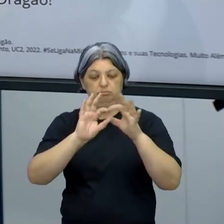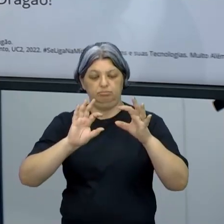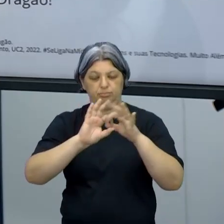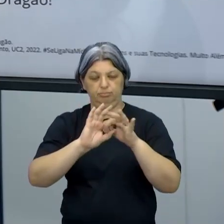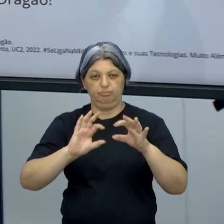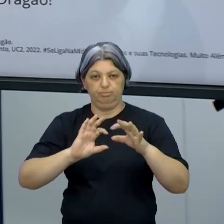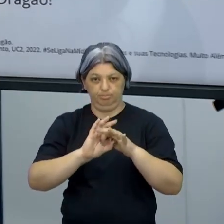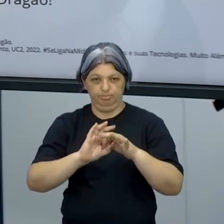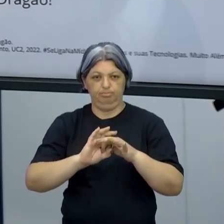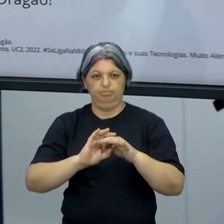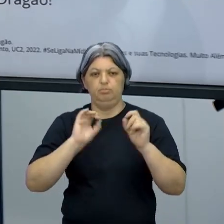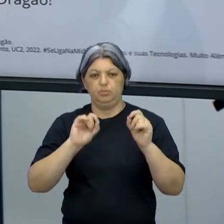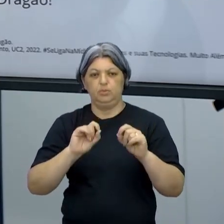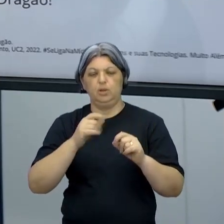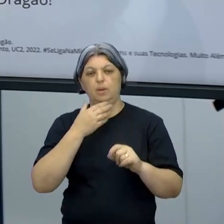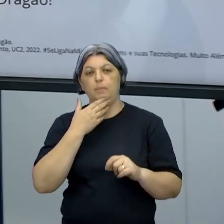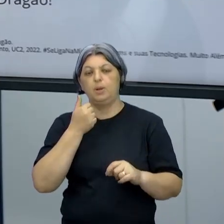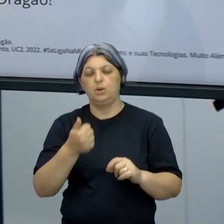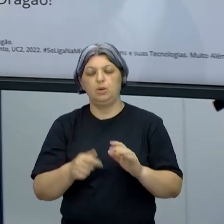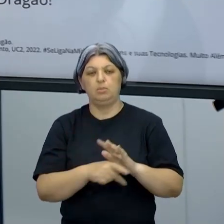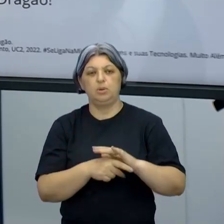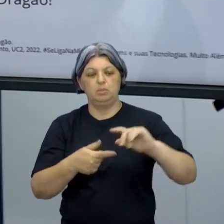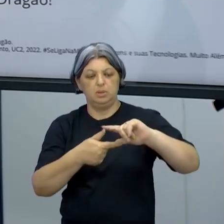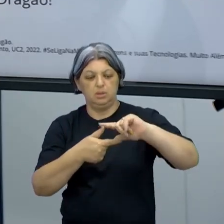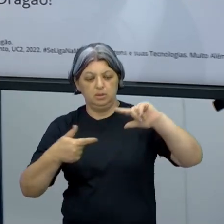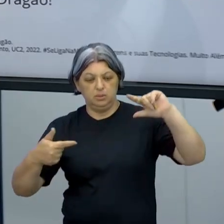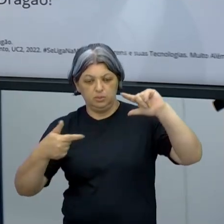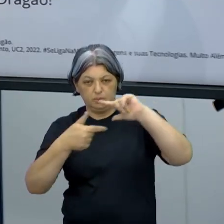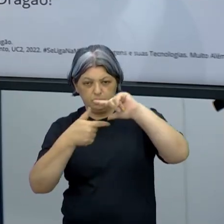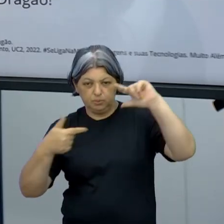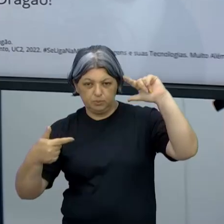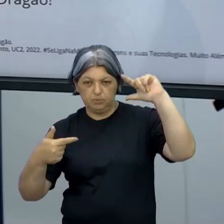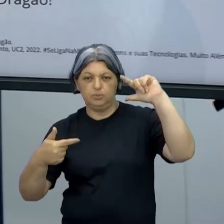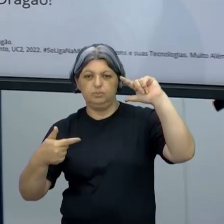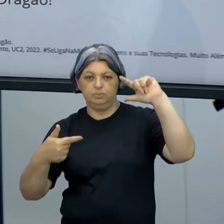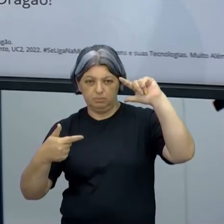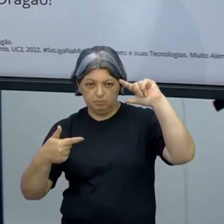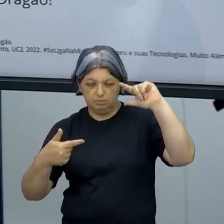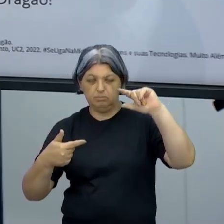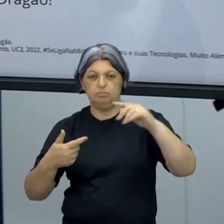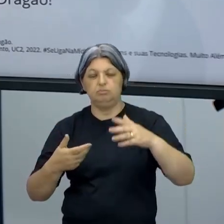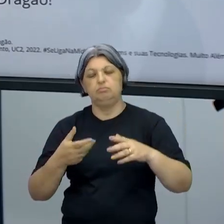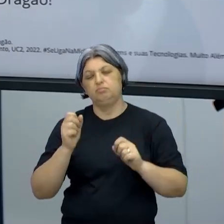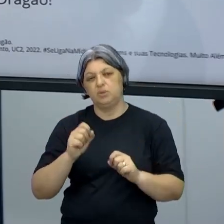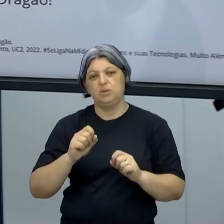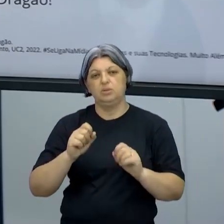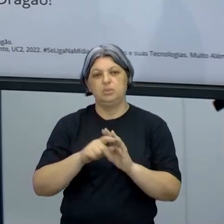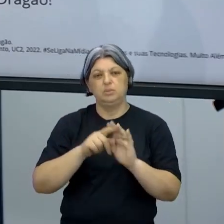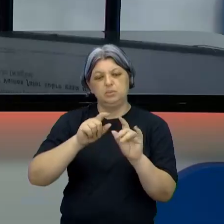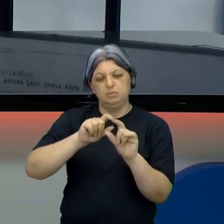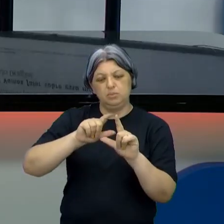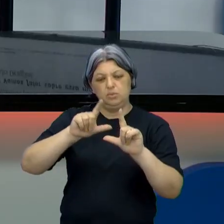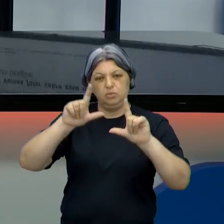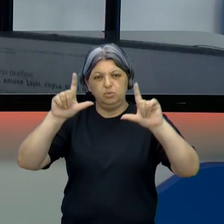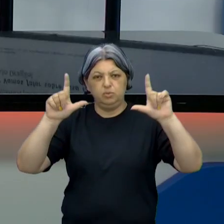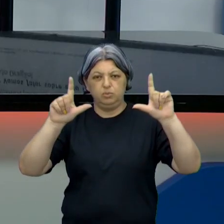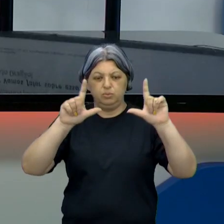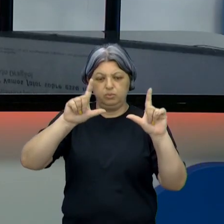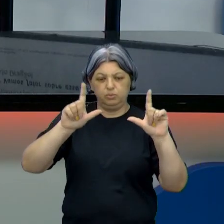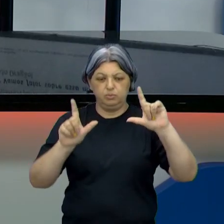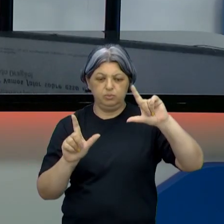buscaram, qual o melhor enquadramento para esse devido vídeo. Então, talvez seja um plano geral, talvez um close, um